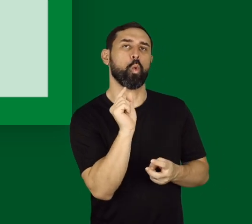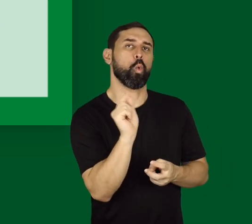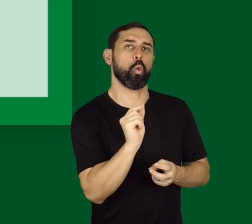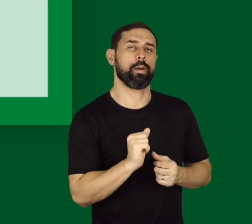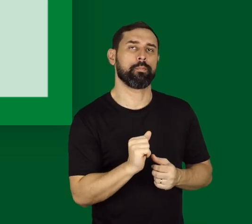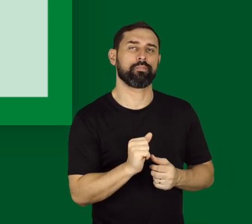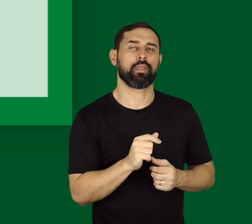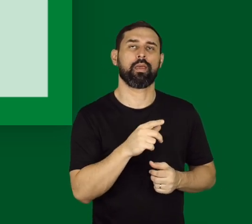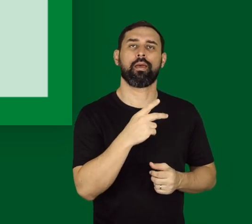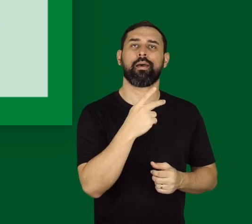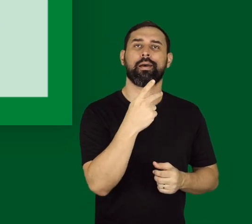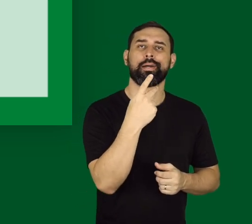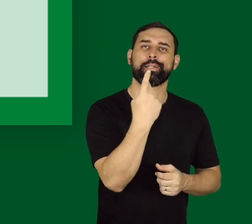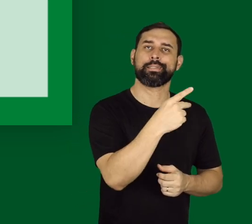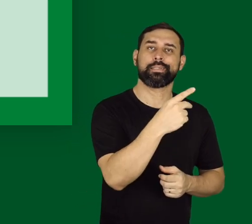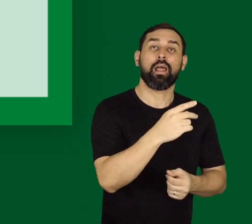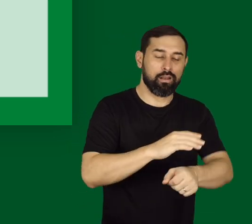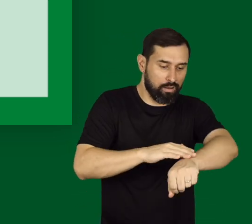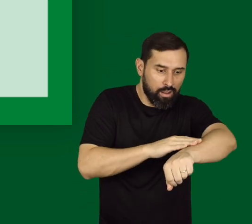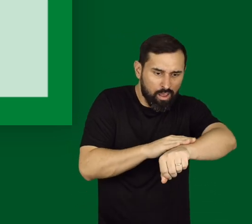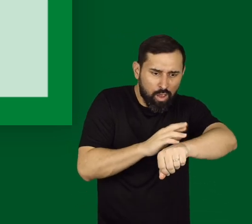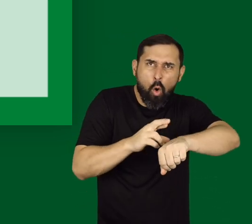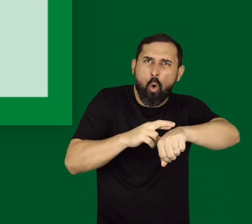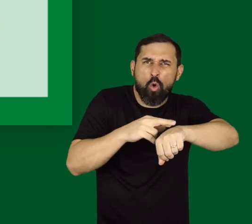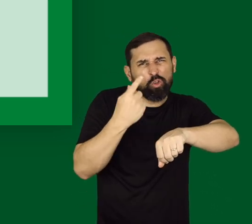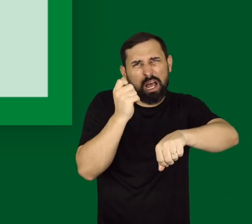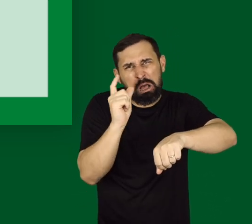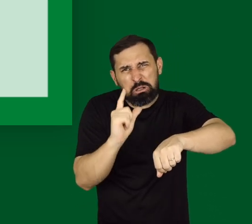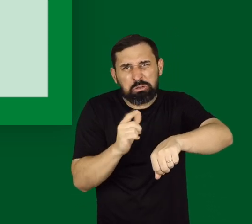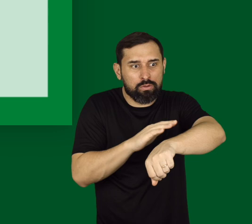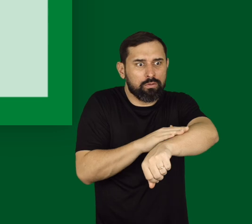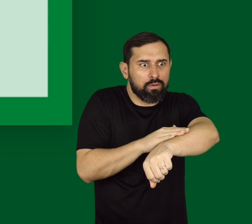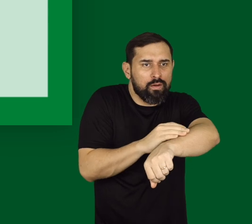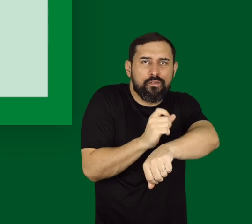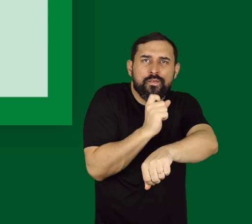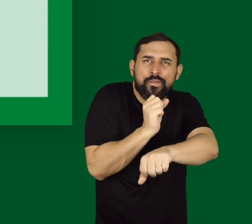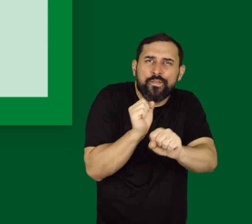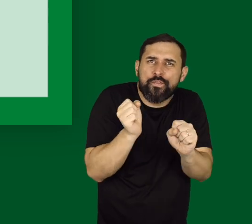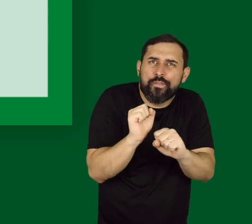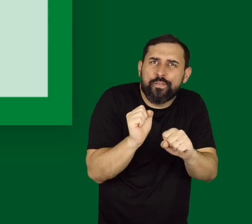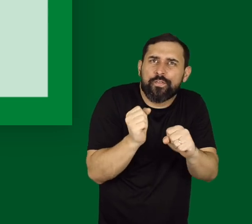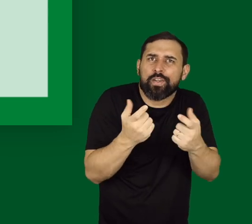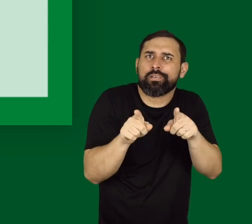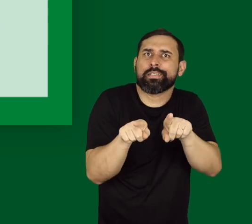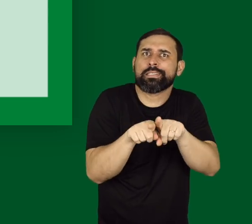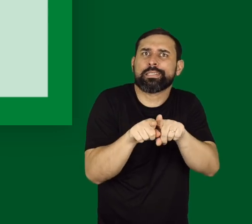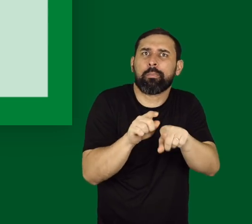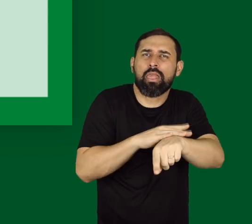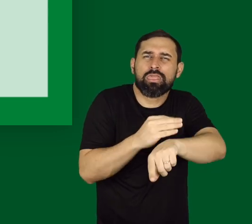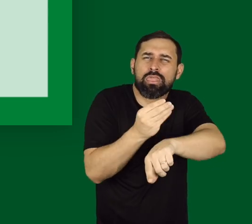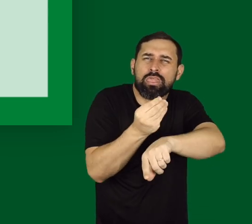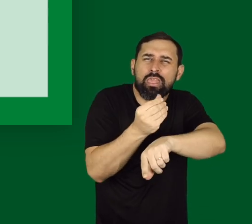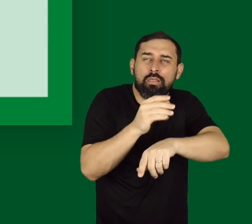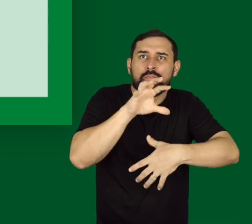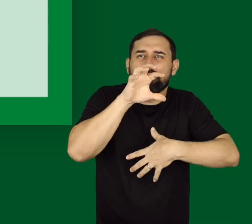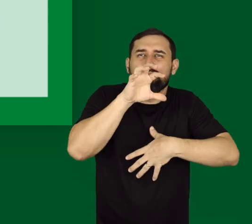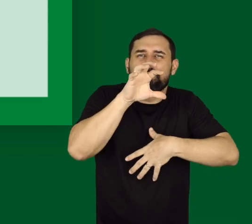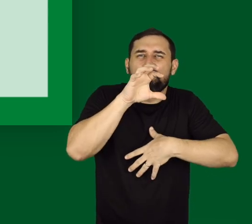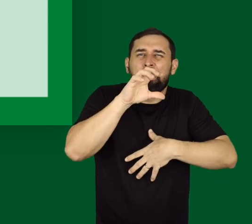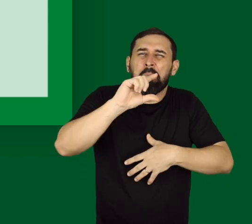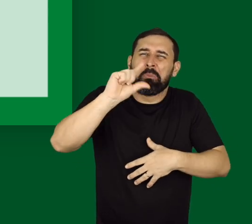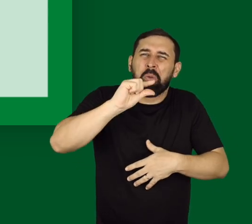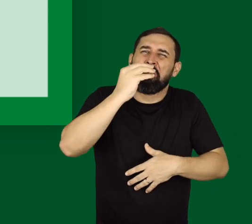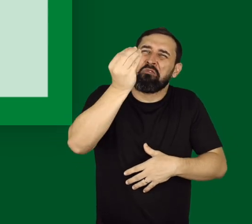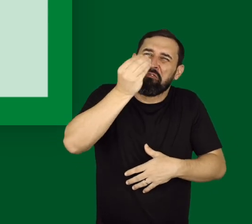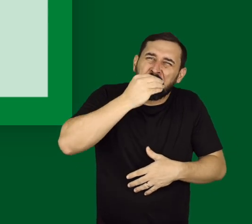débito cardíaco. Quais são os sinais clínicos que a gente vê no choque frio? Cianose, a pele fria e úmida, pulsos rápidos e